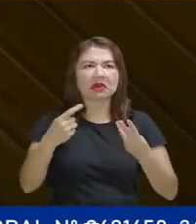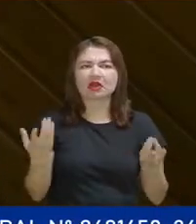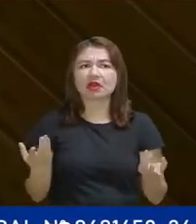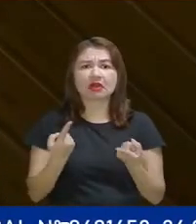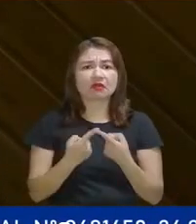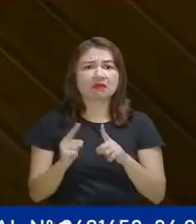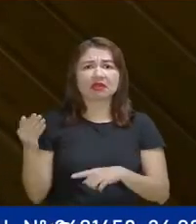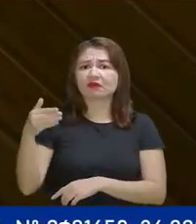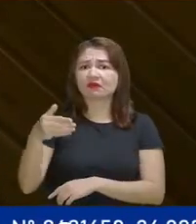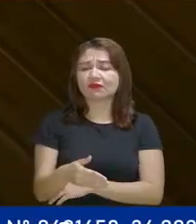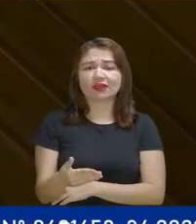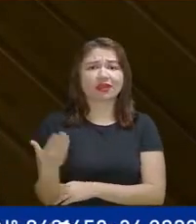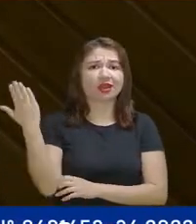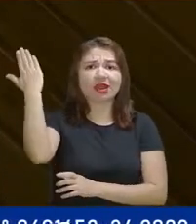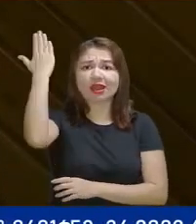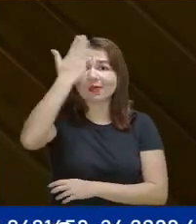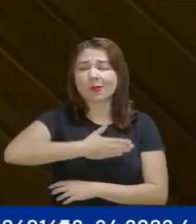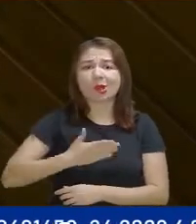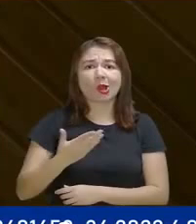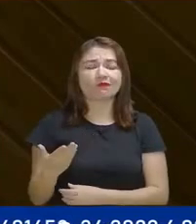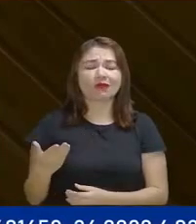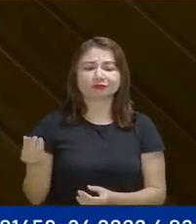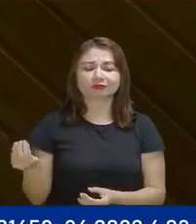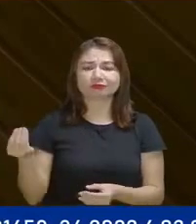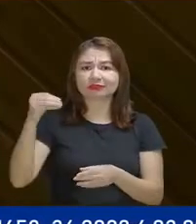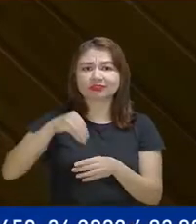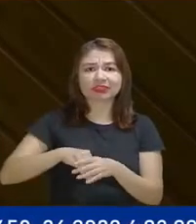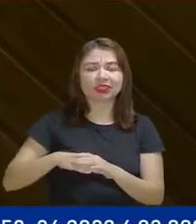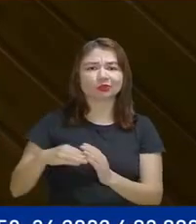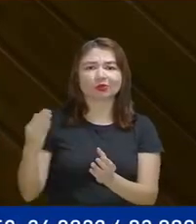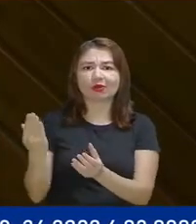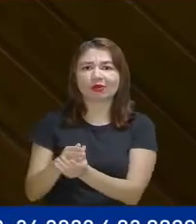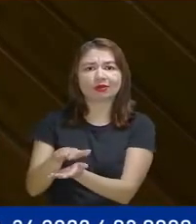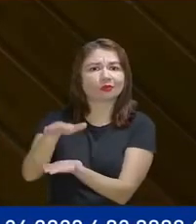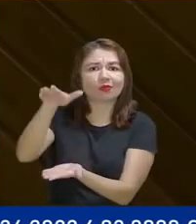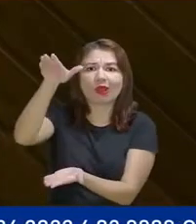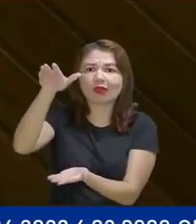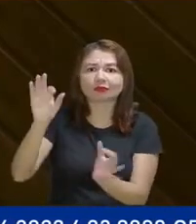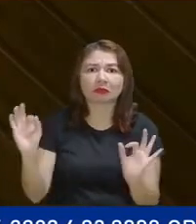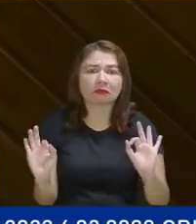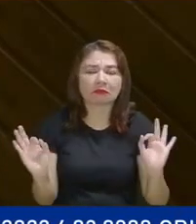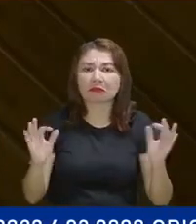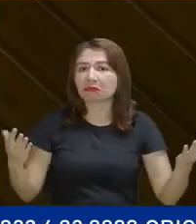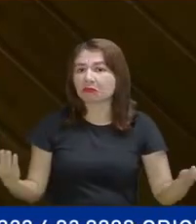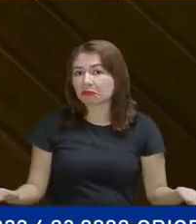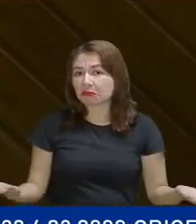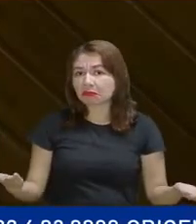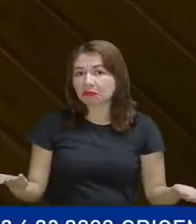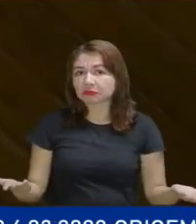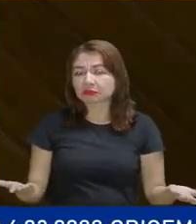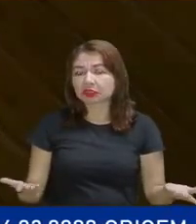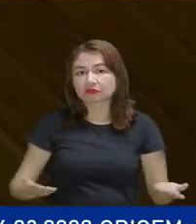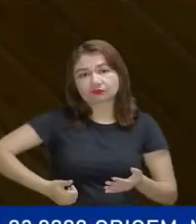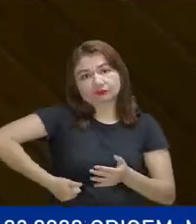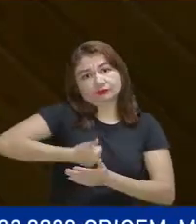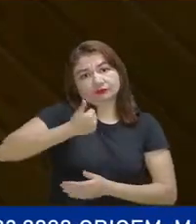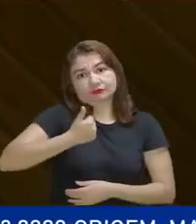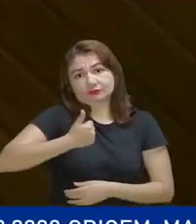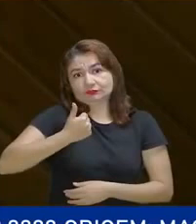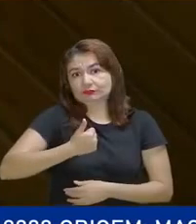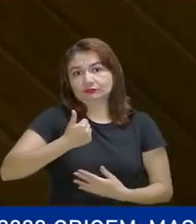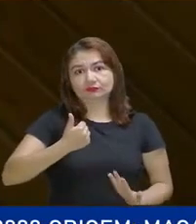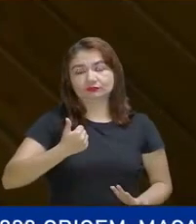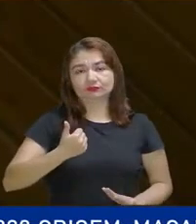não veio. Essa comprovação efetivamente não está nos autos, Excelência. Então, dessa forma, eu aqui já lanço a primeira preliminar, que seria a